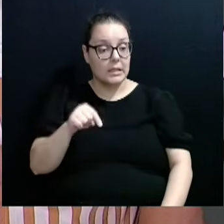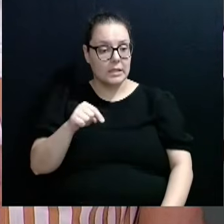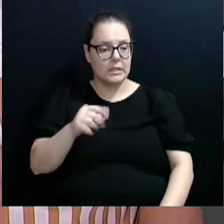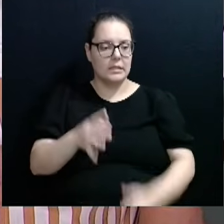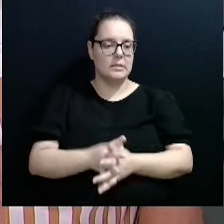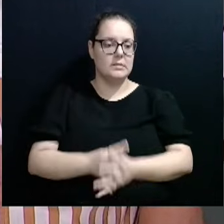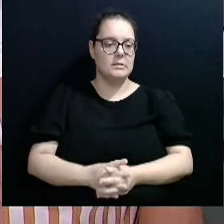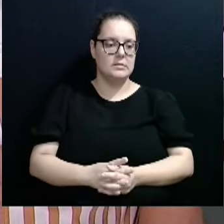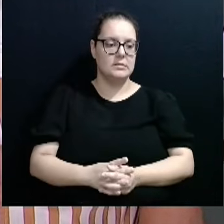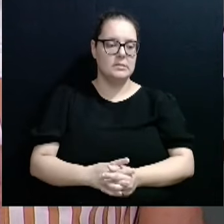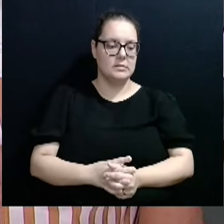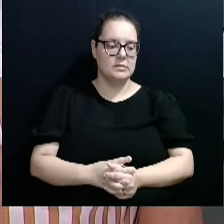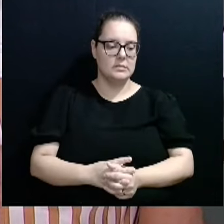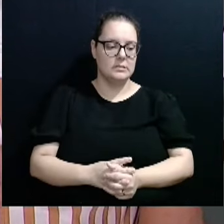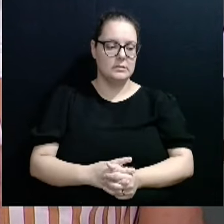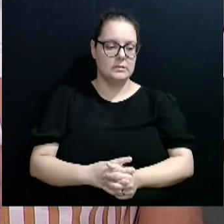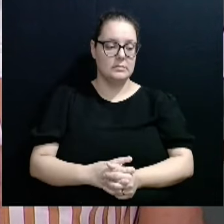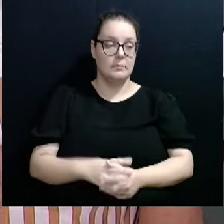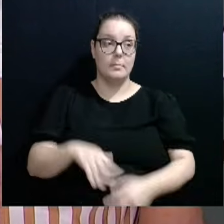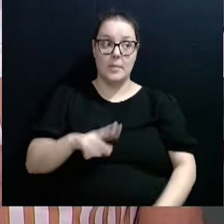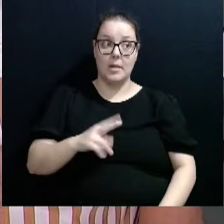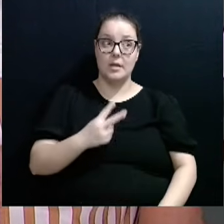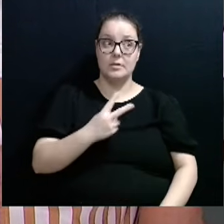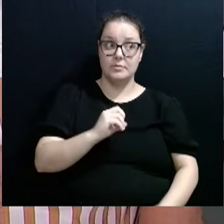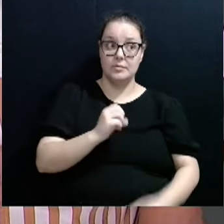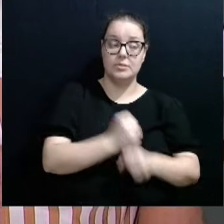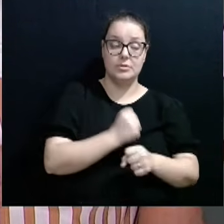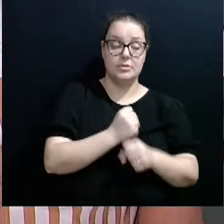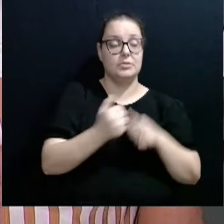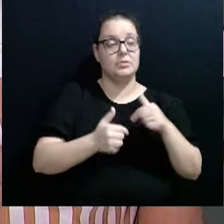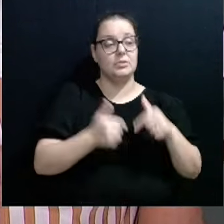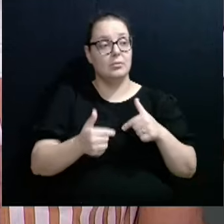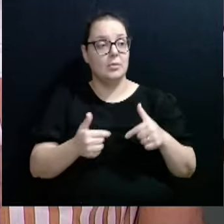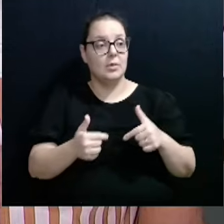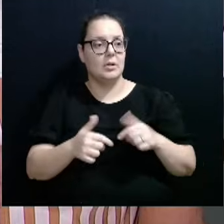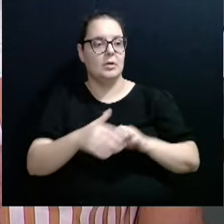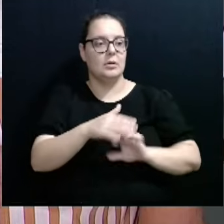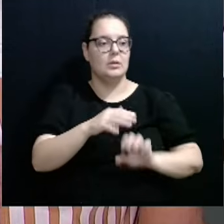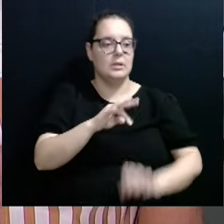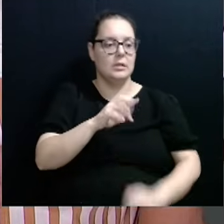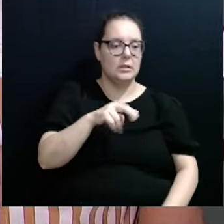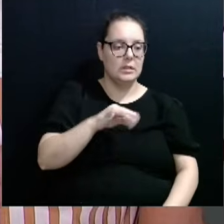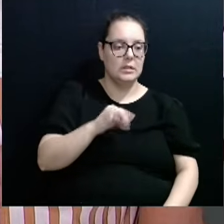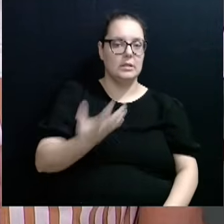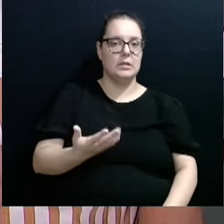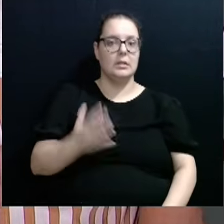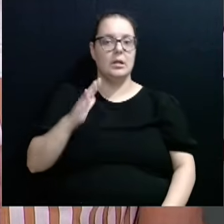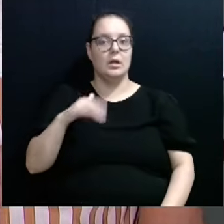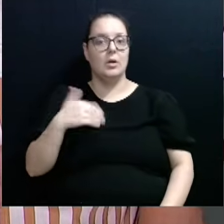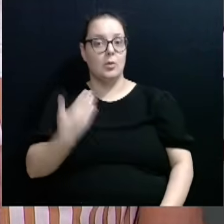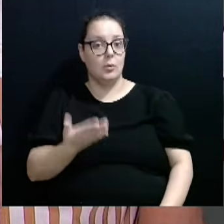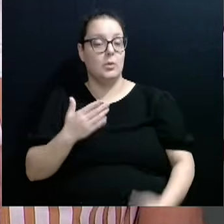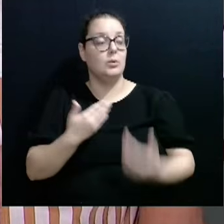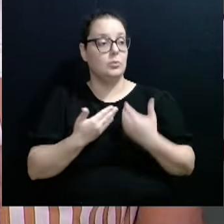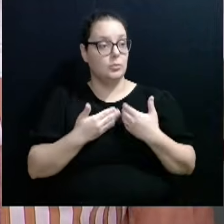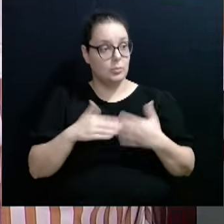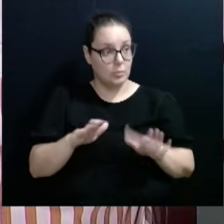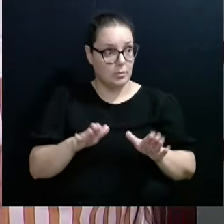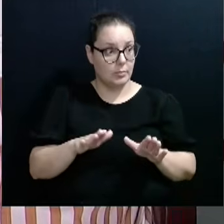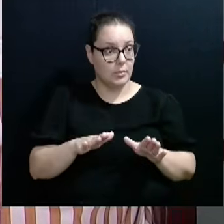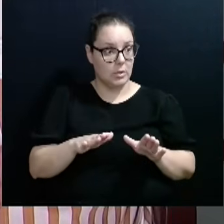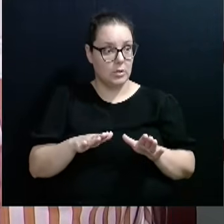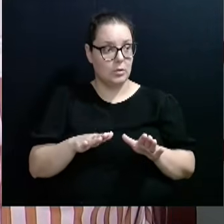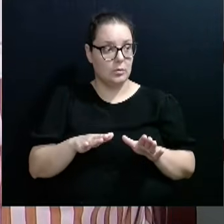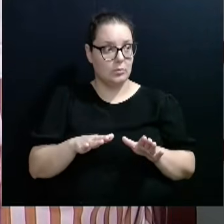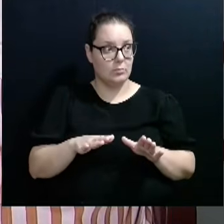nessas mais de 2 décadas trabalhando com esse negócio, Tânia, quando você abriu mais